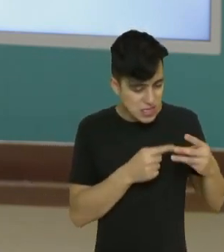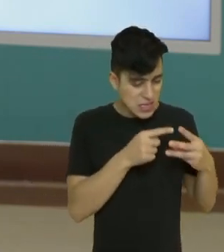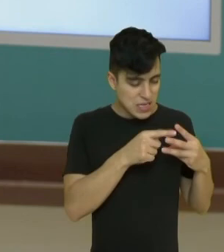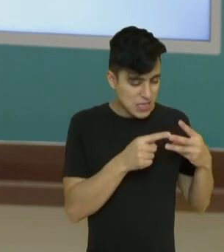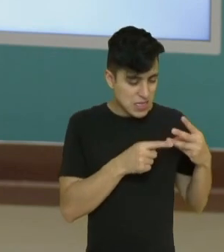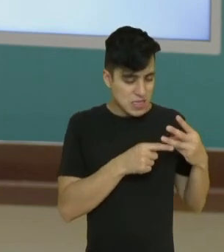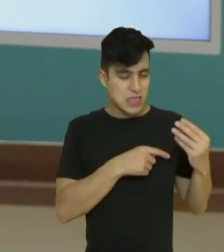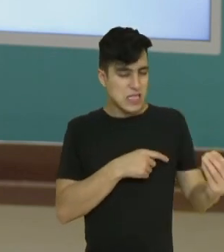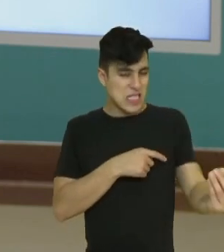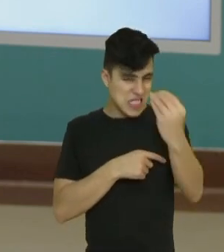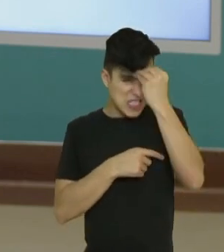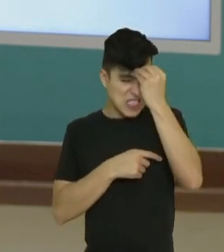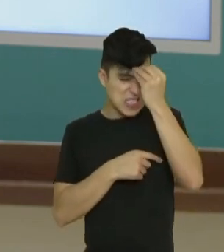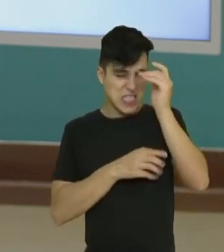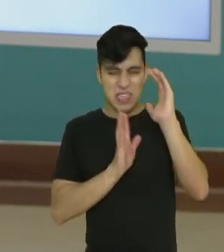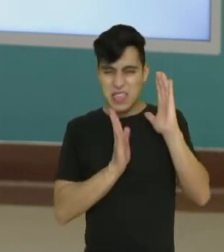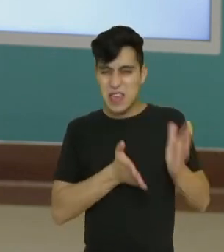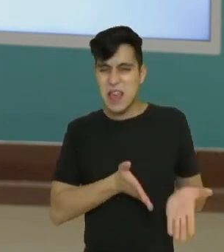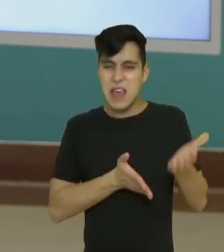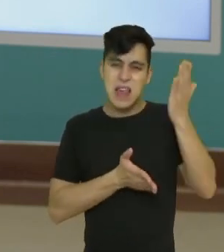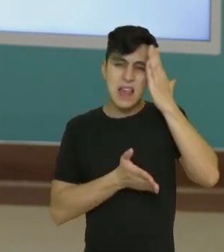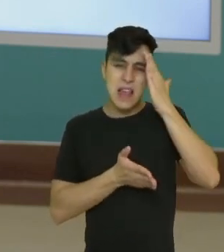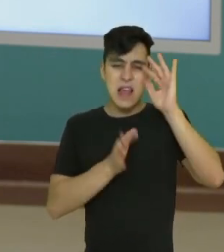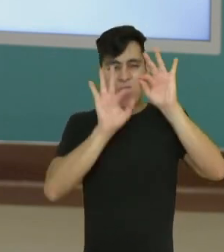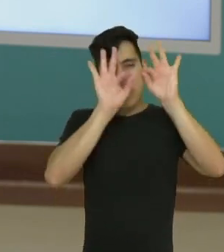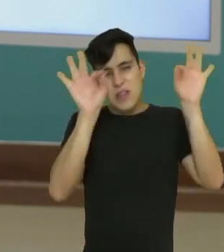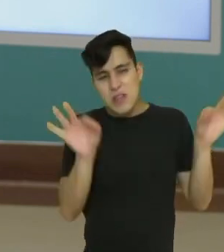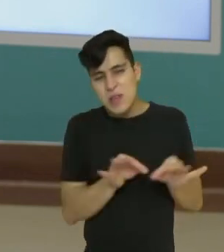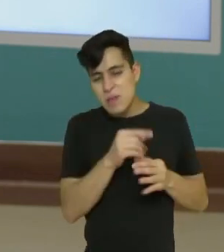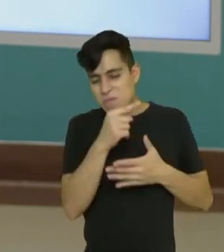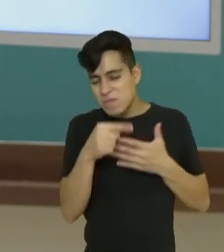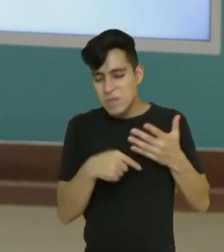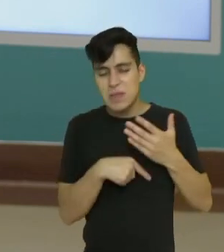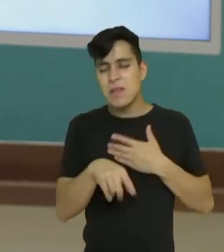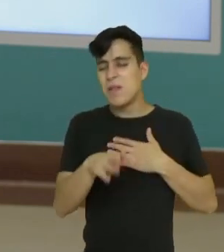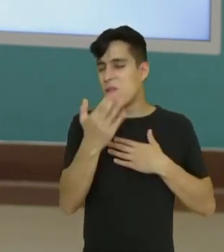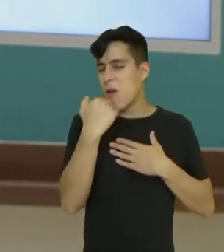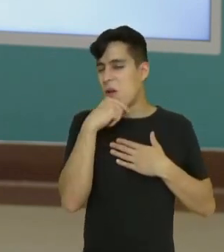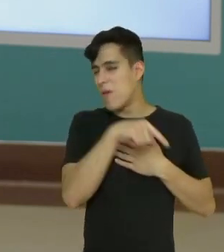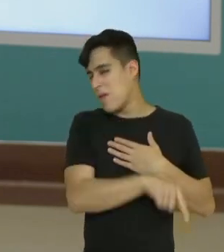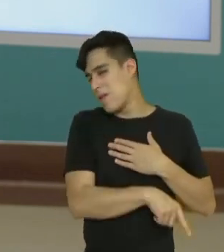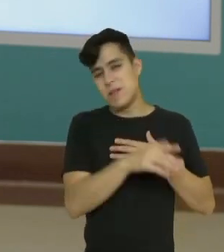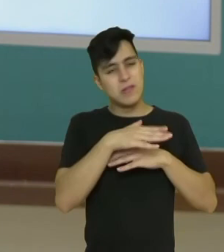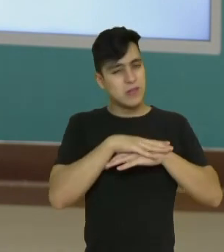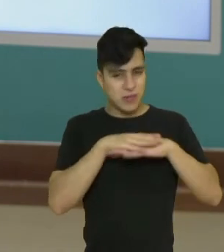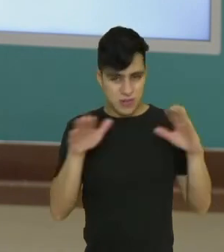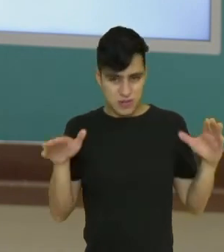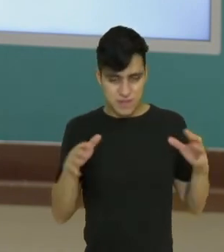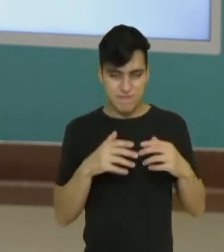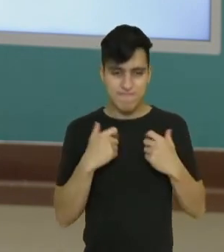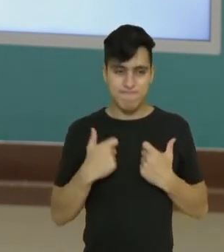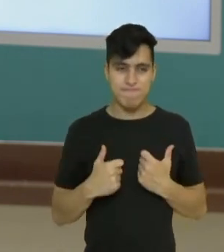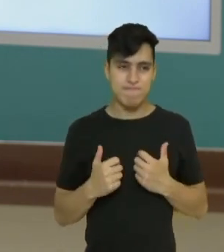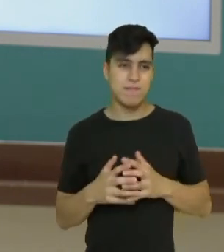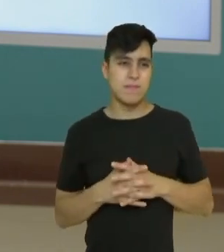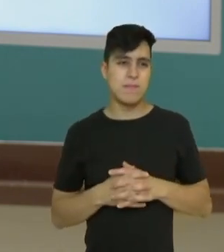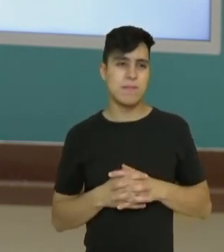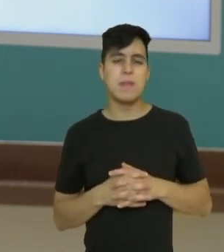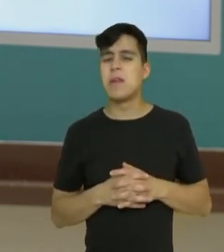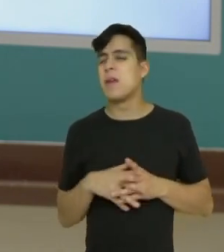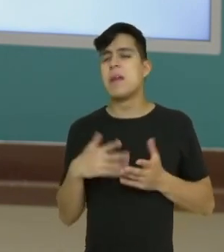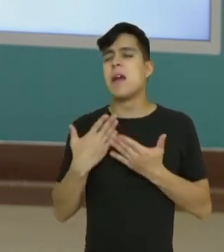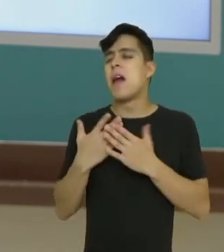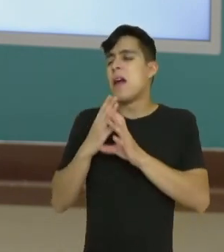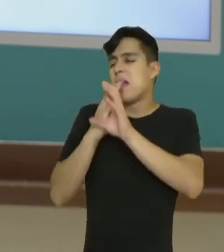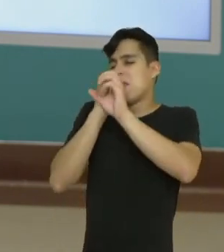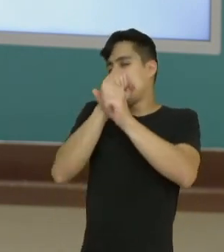cada uma delas e a sua, por exemplo, espessura, você pode comer o seu ovo, o seu planeta Terra. E o que